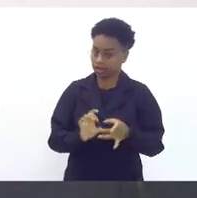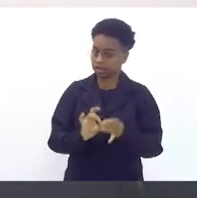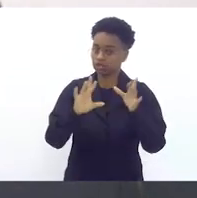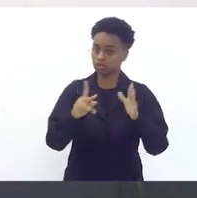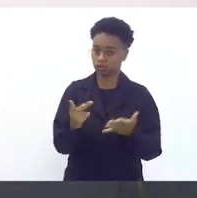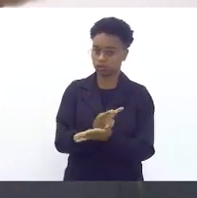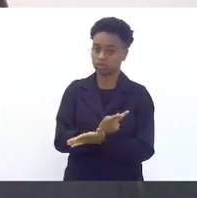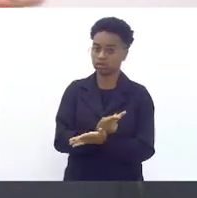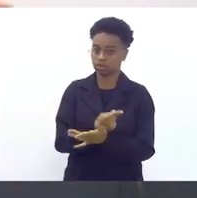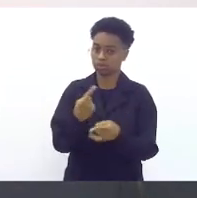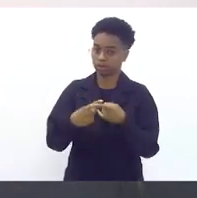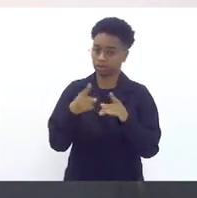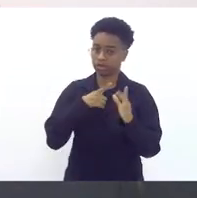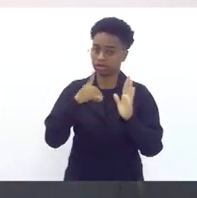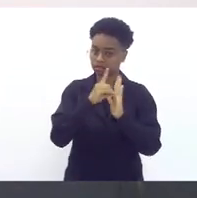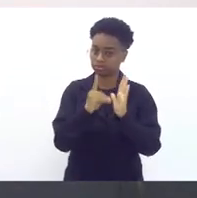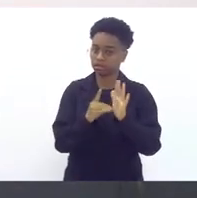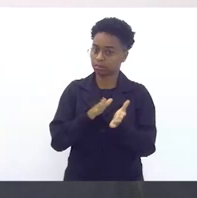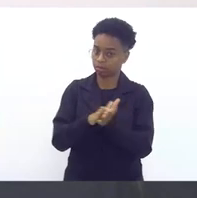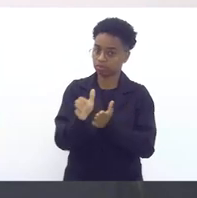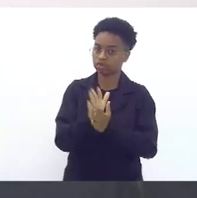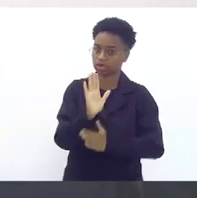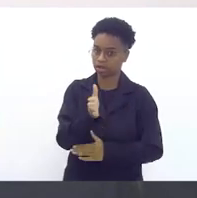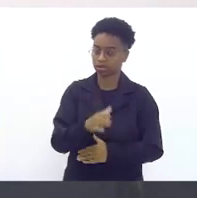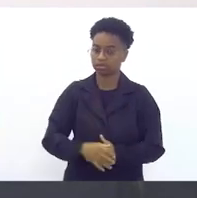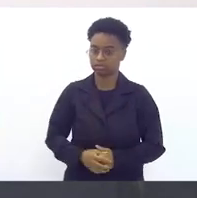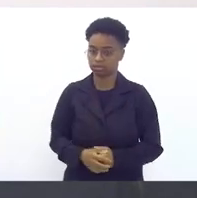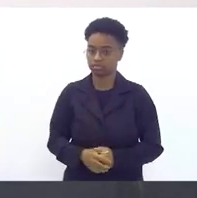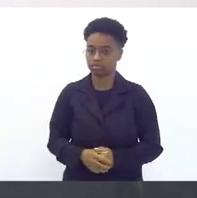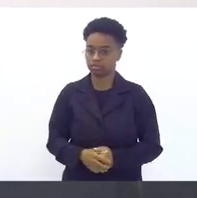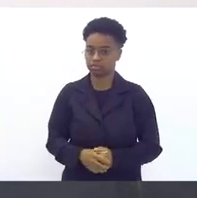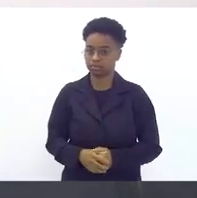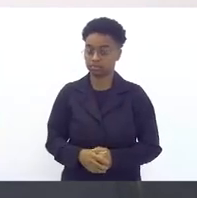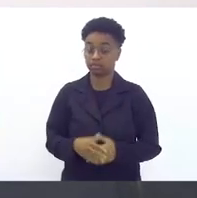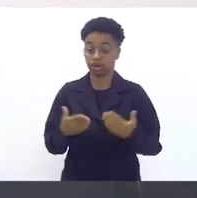por decreto publicado, diga-se passagem.